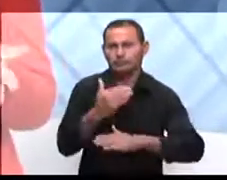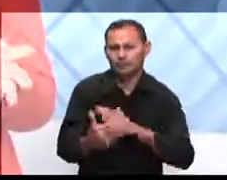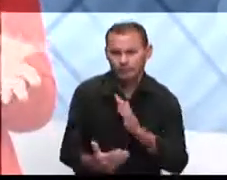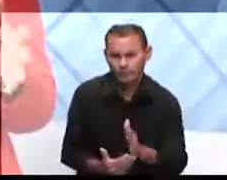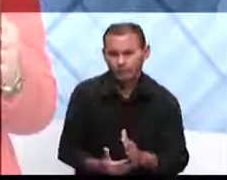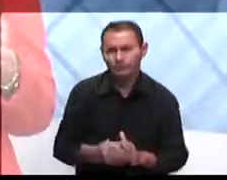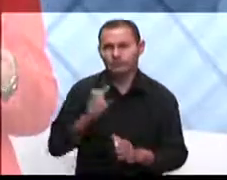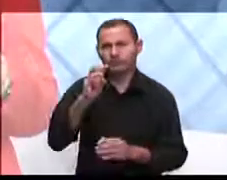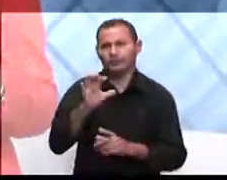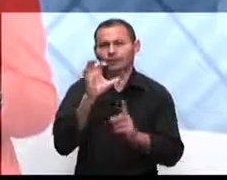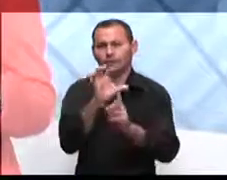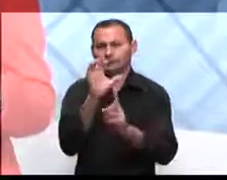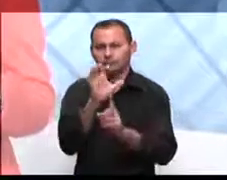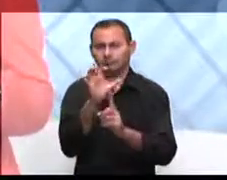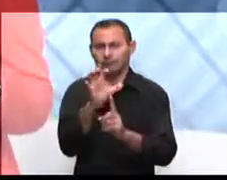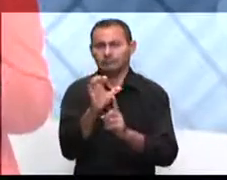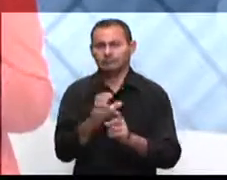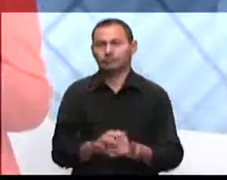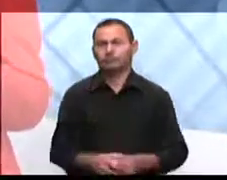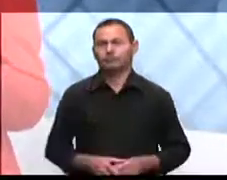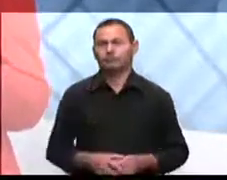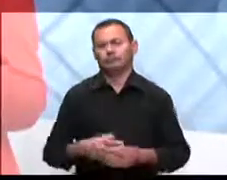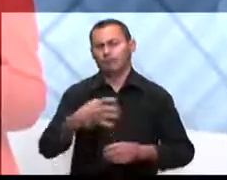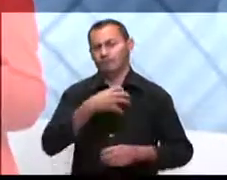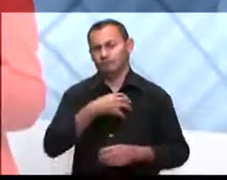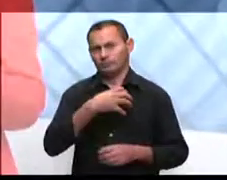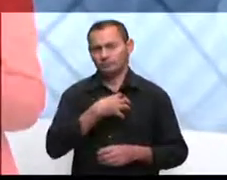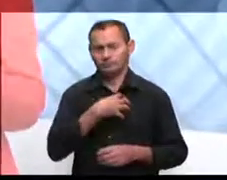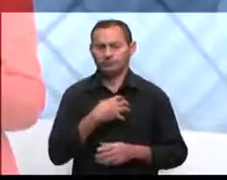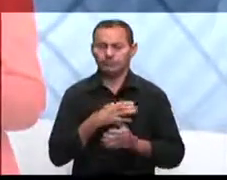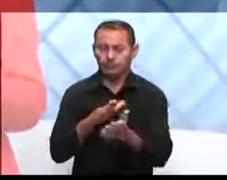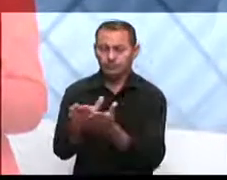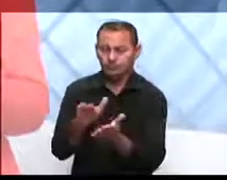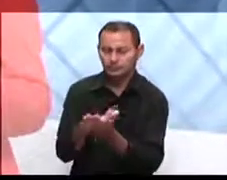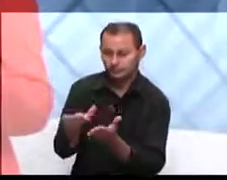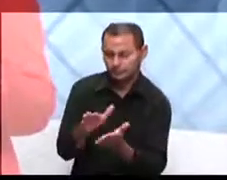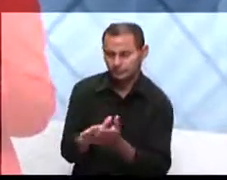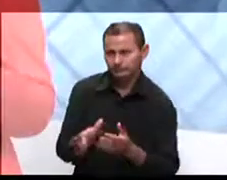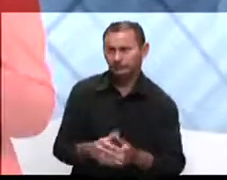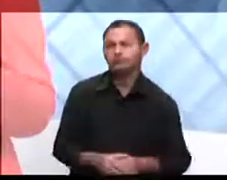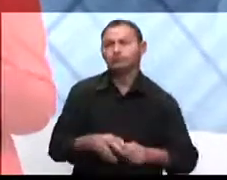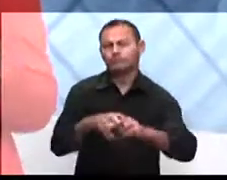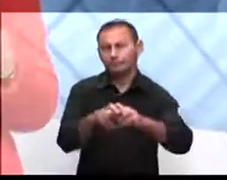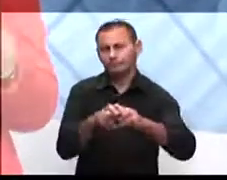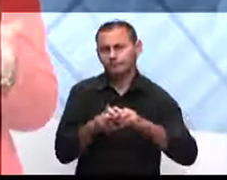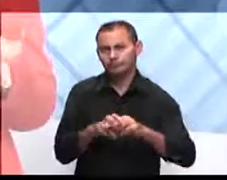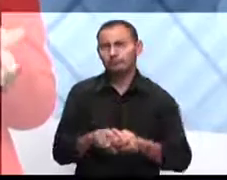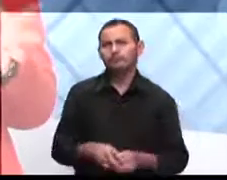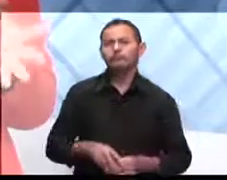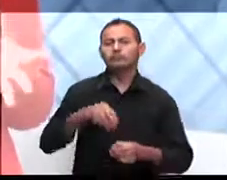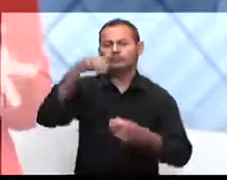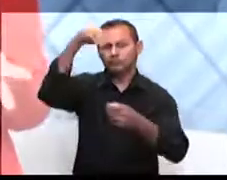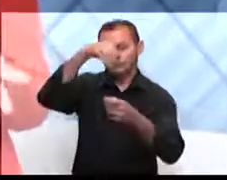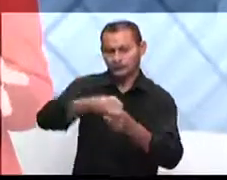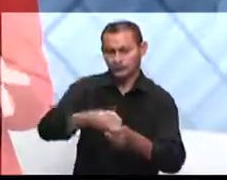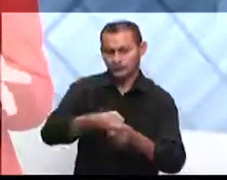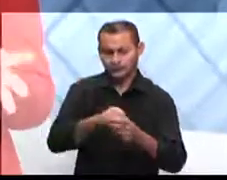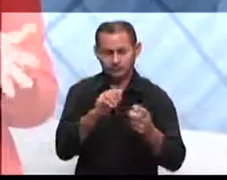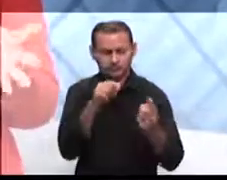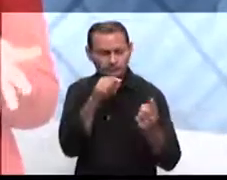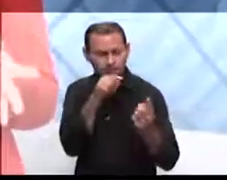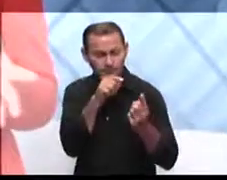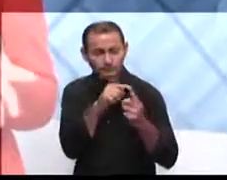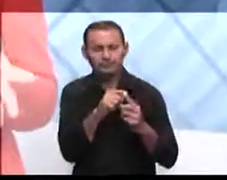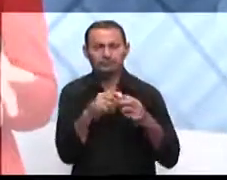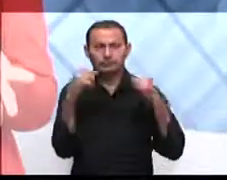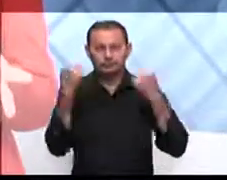isso vai influenciar, então, o comportamento de consumo, tá? Então, por isso, dentro desse aspecto,